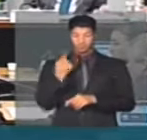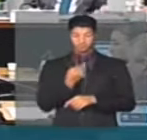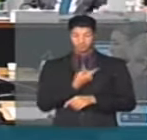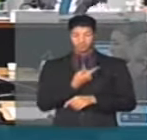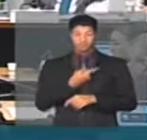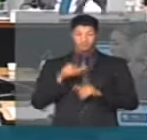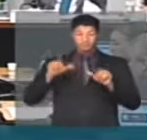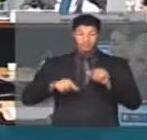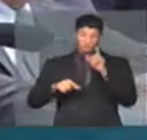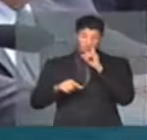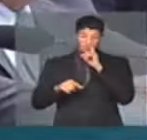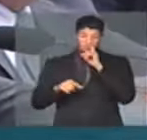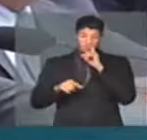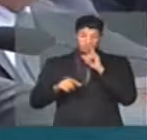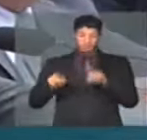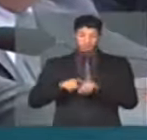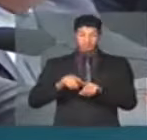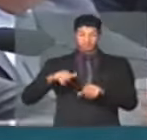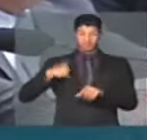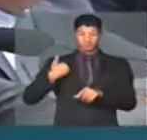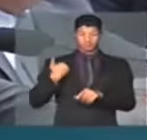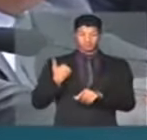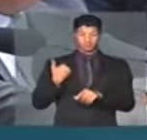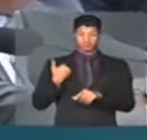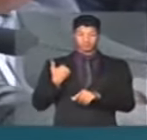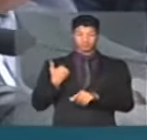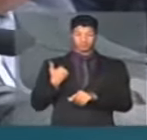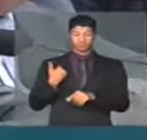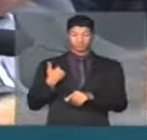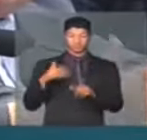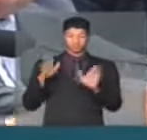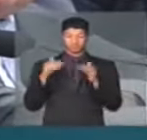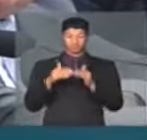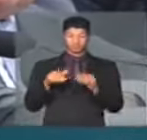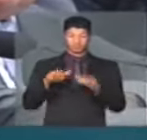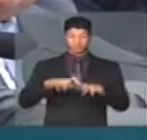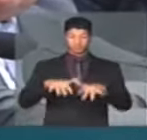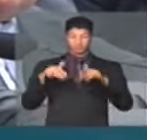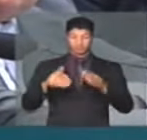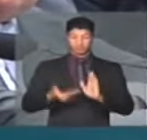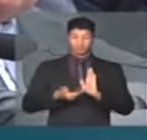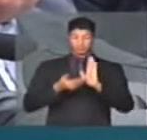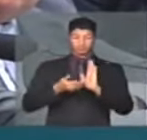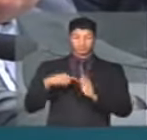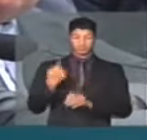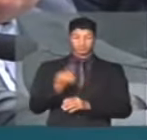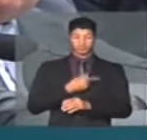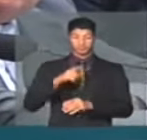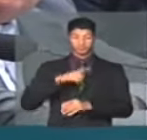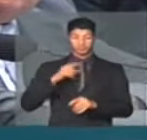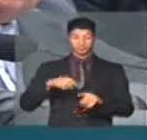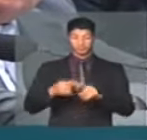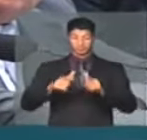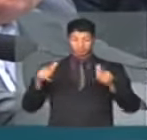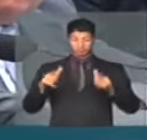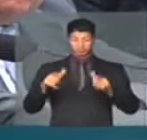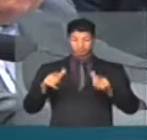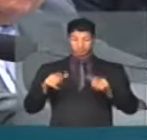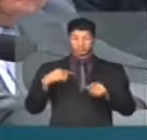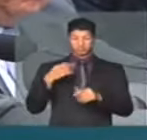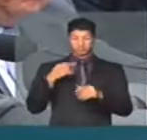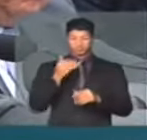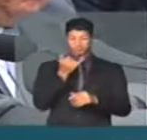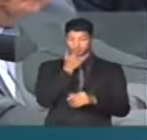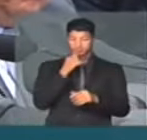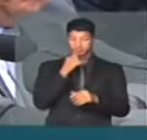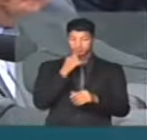gente reduza também essa maioridade dessa comissão no plenário da Câmara, onde teremos muito mais ampliado. E